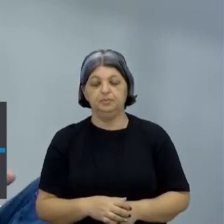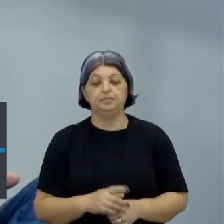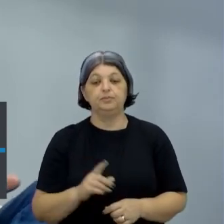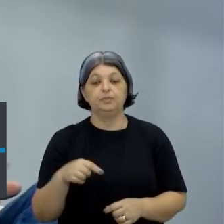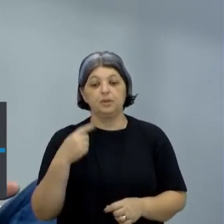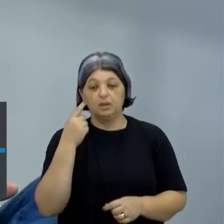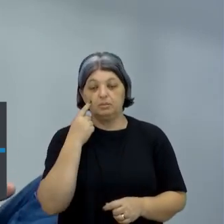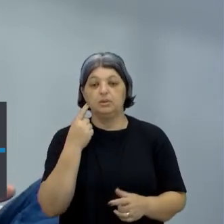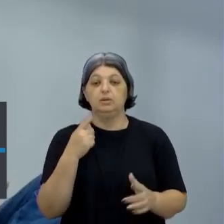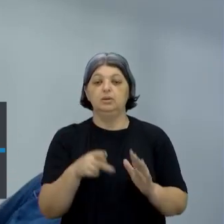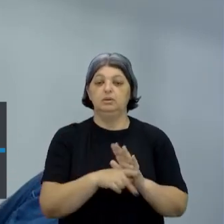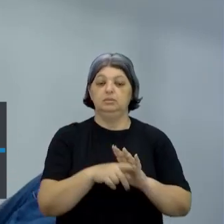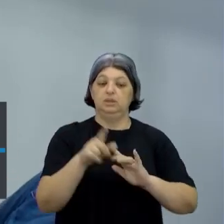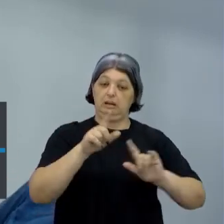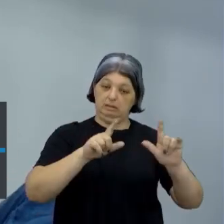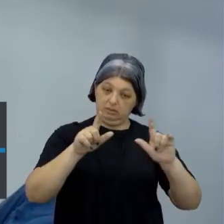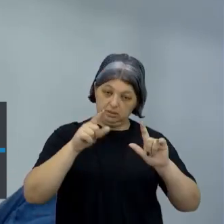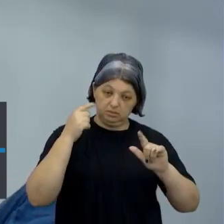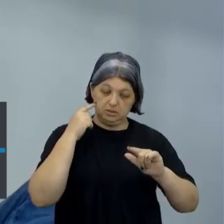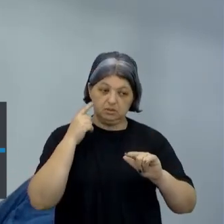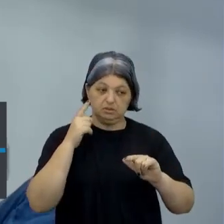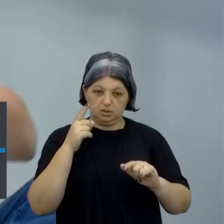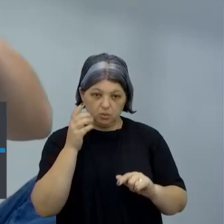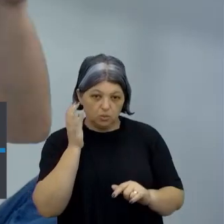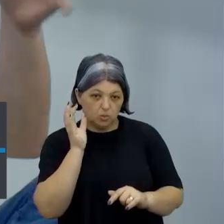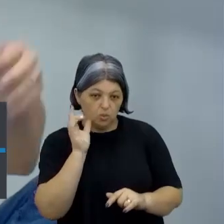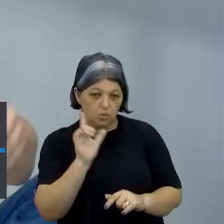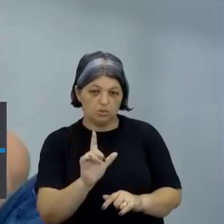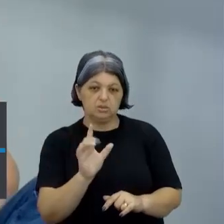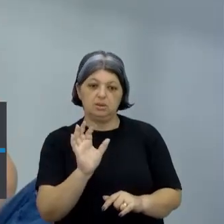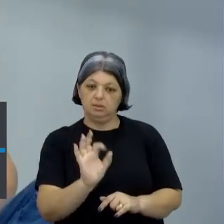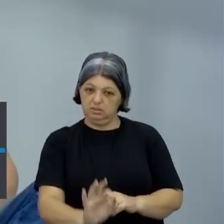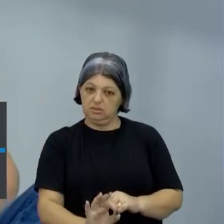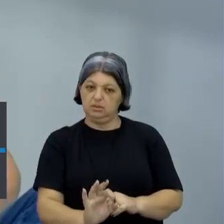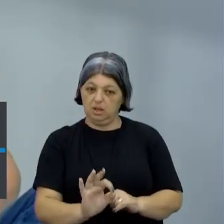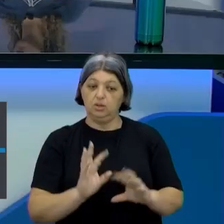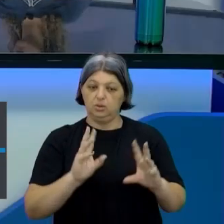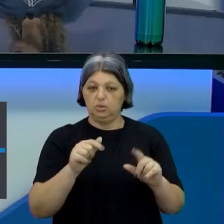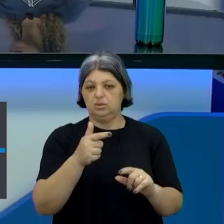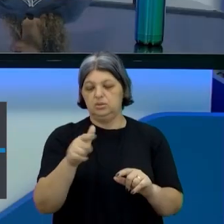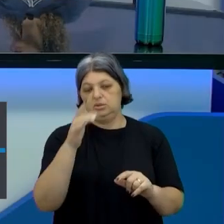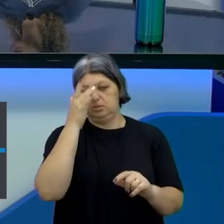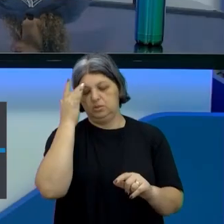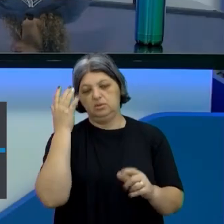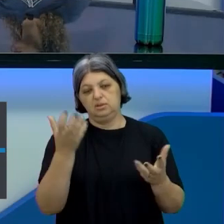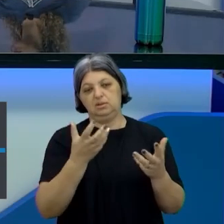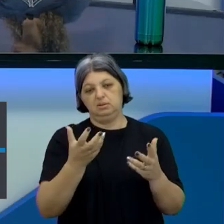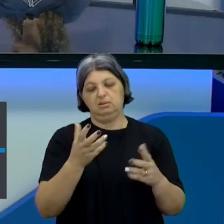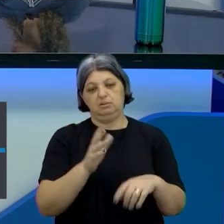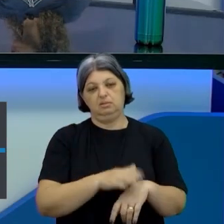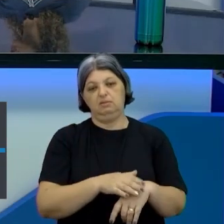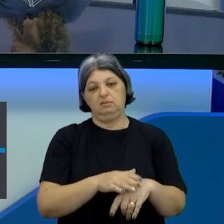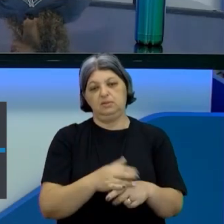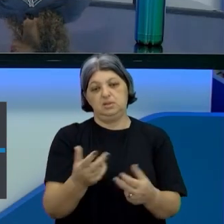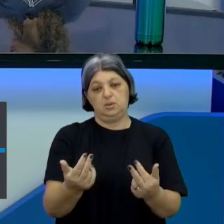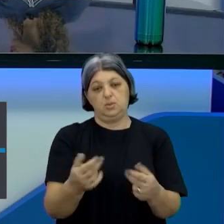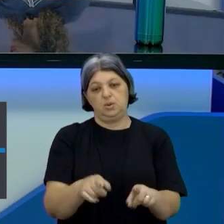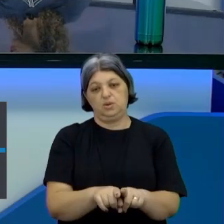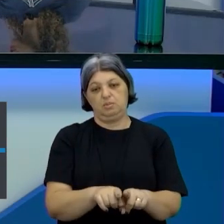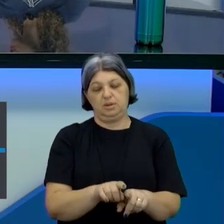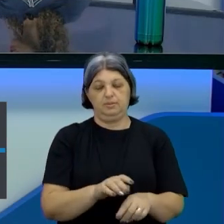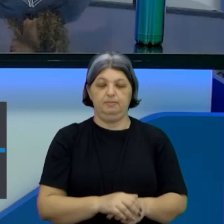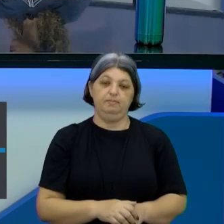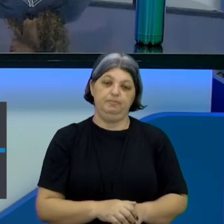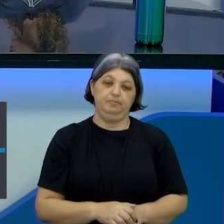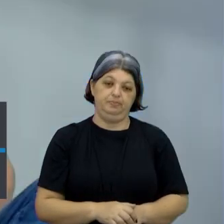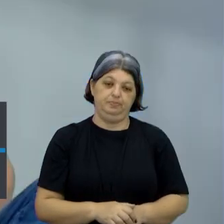emissora der uma porrada bem dada num programa que acertar a mão de novo, aí todo mundo vai querer fazer. Tá. E nunca teve tanta mão de